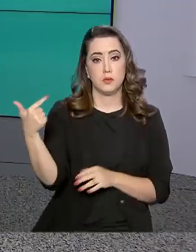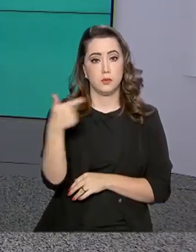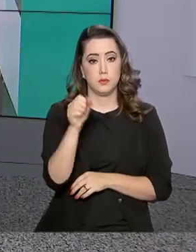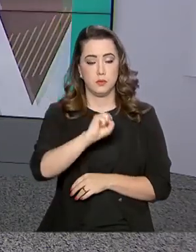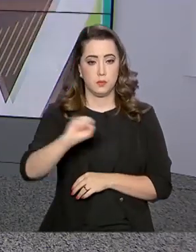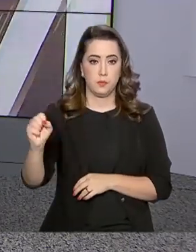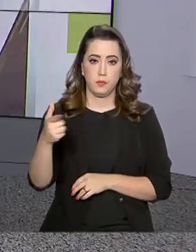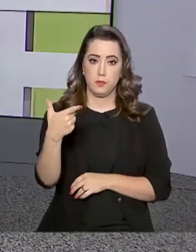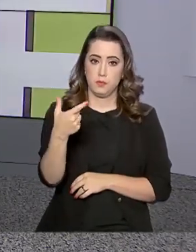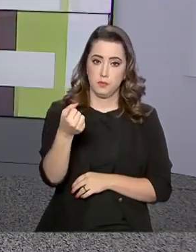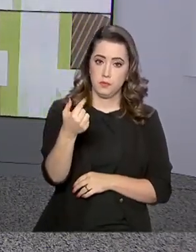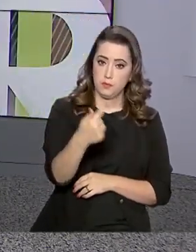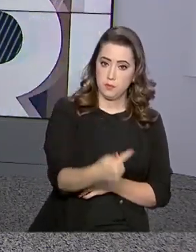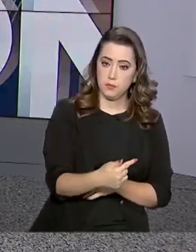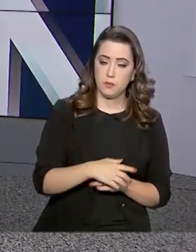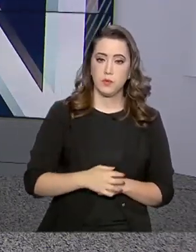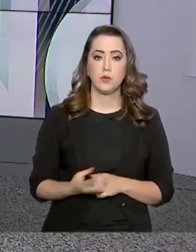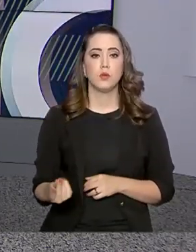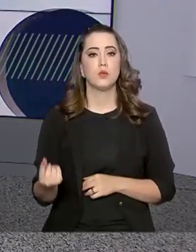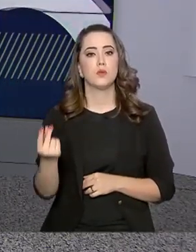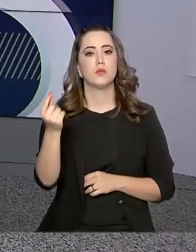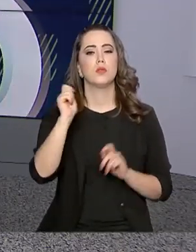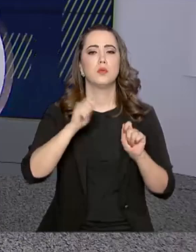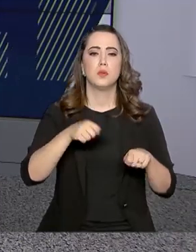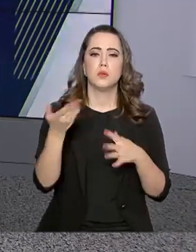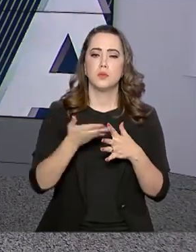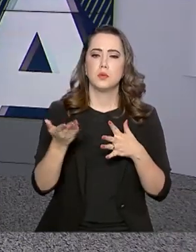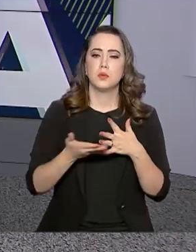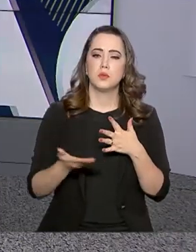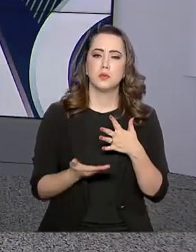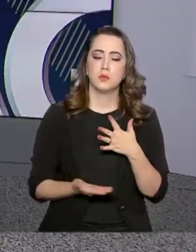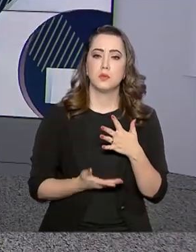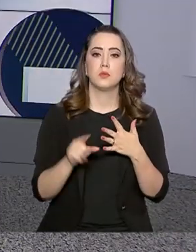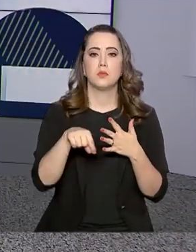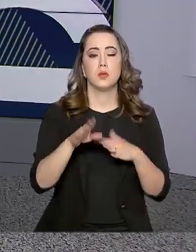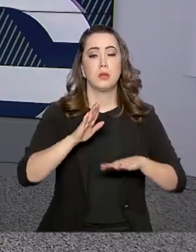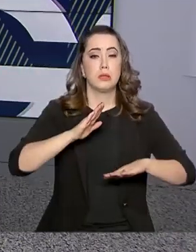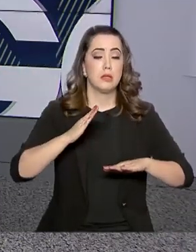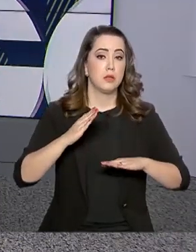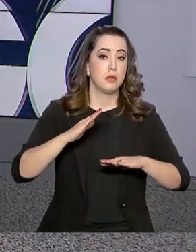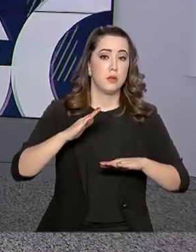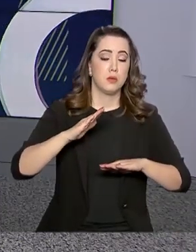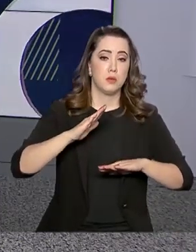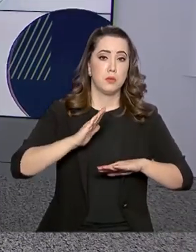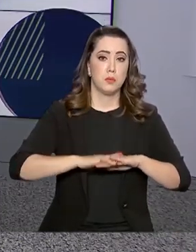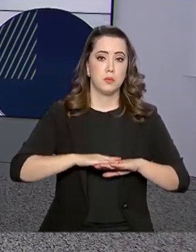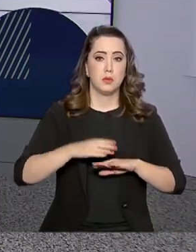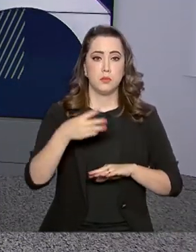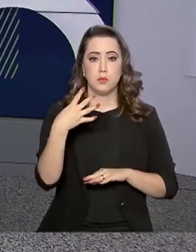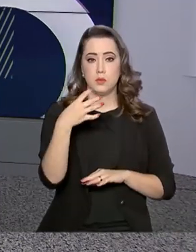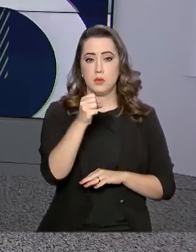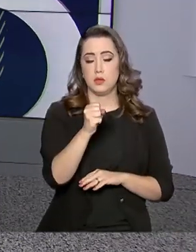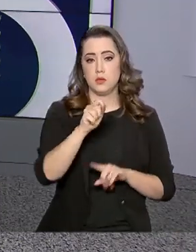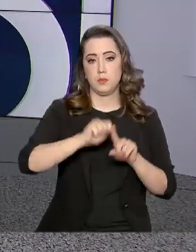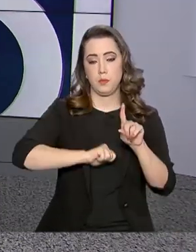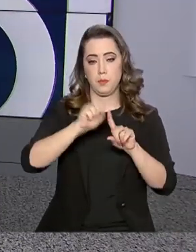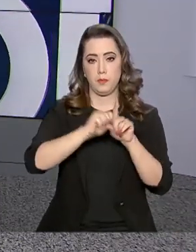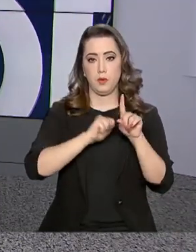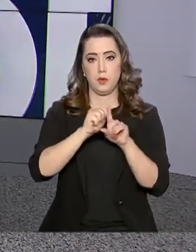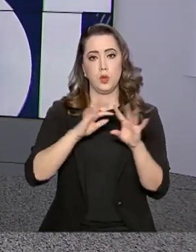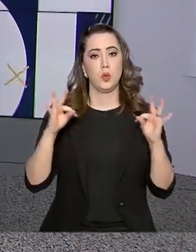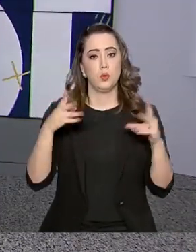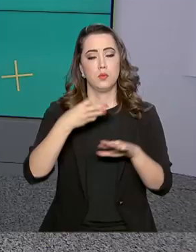semestre de 2017. Os valores podem ser parcelados por, no mínimo, 48 meses. Para todas as